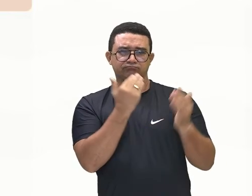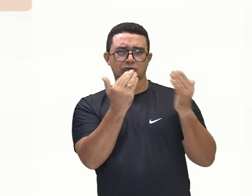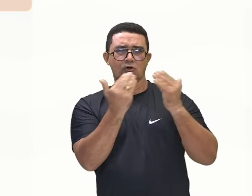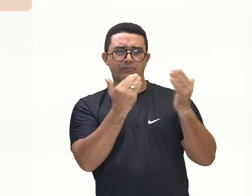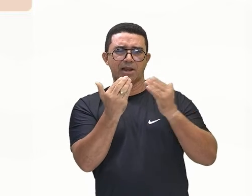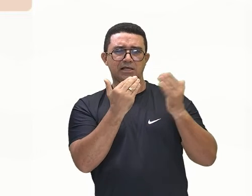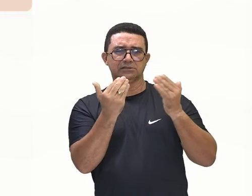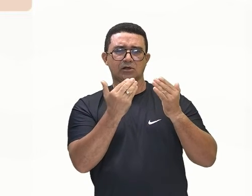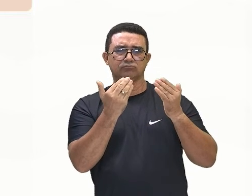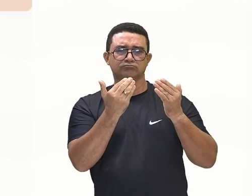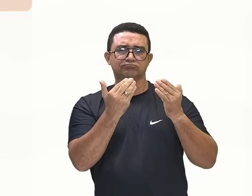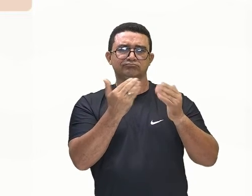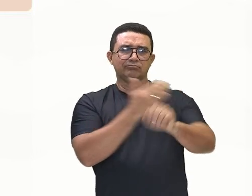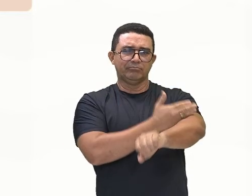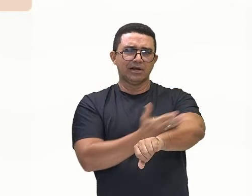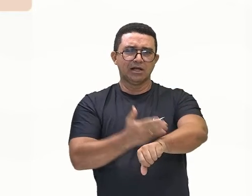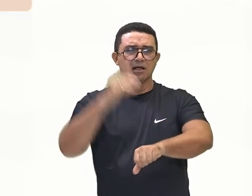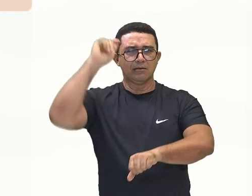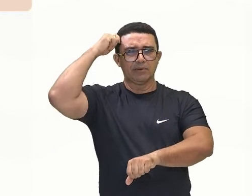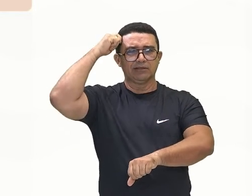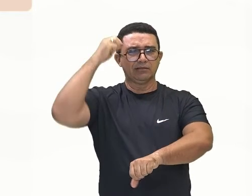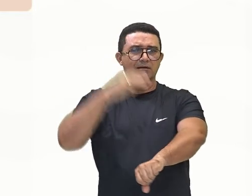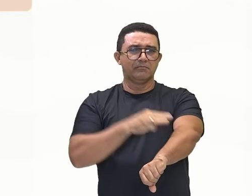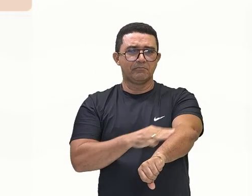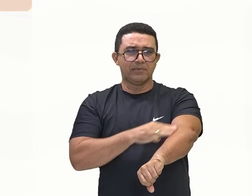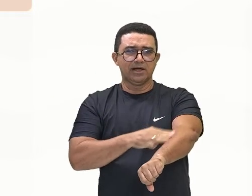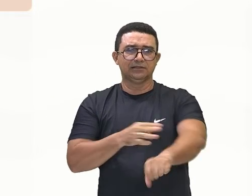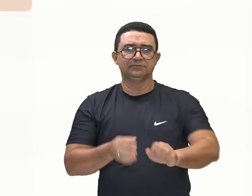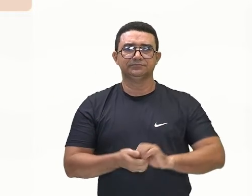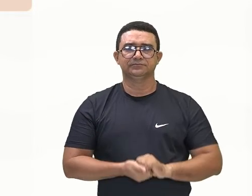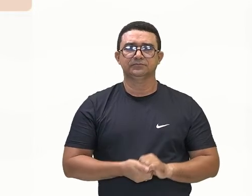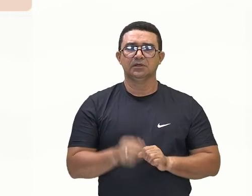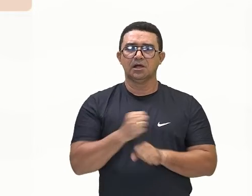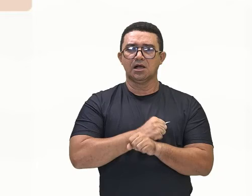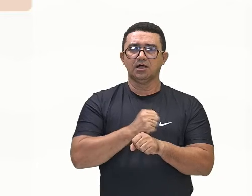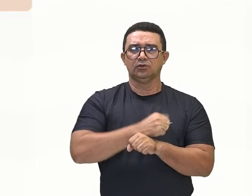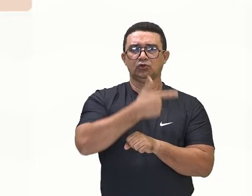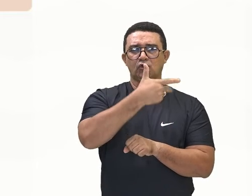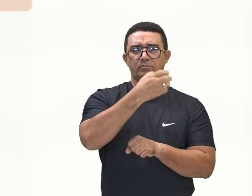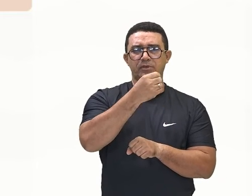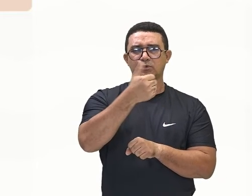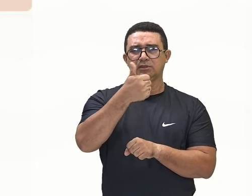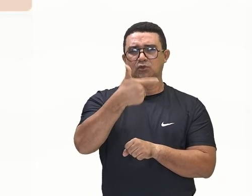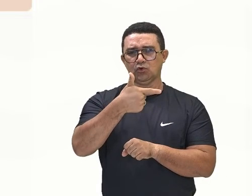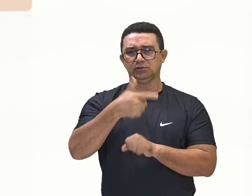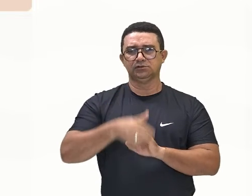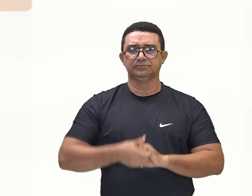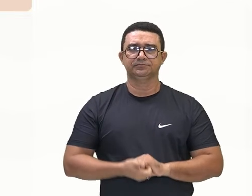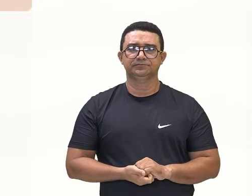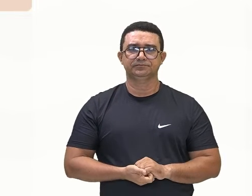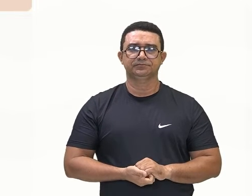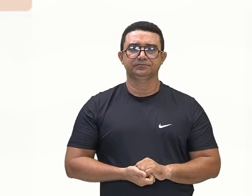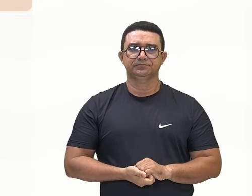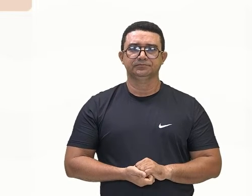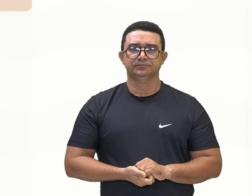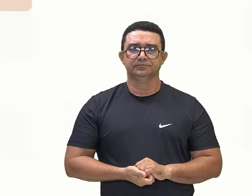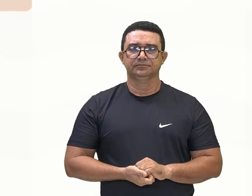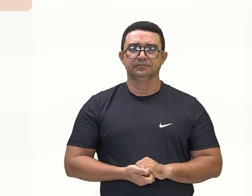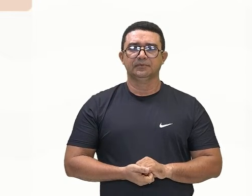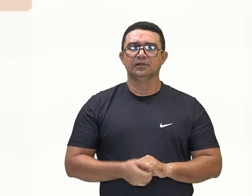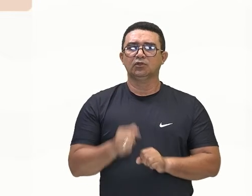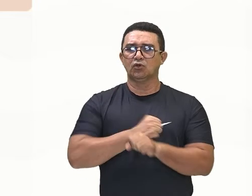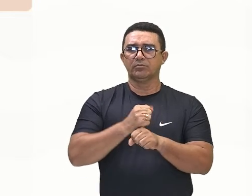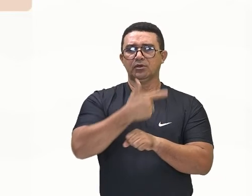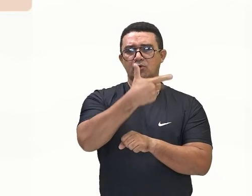branca, preta e parda. E a gente observa, olha só, 2012 em verde, em vermelho 2020 e em